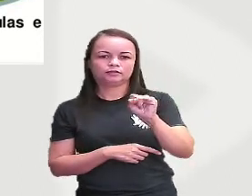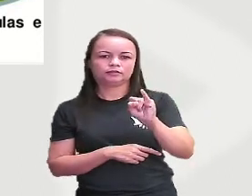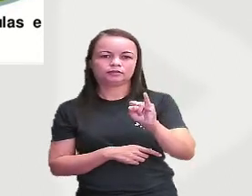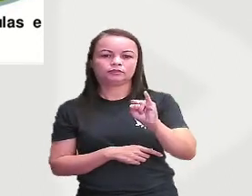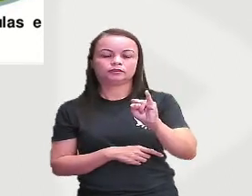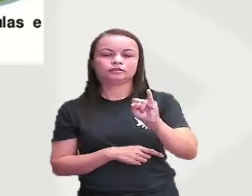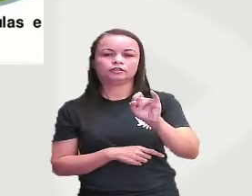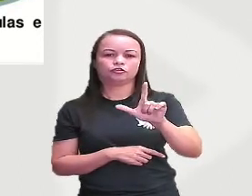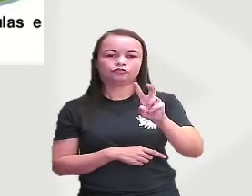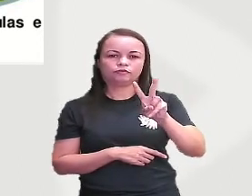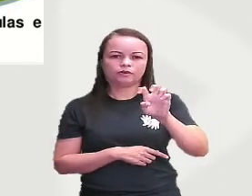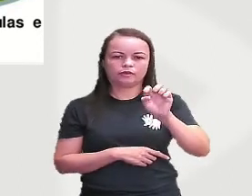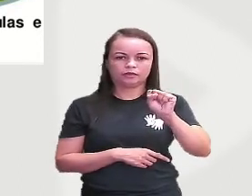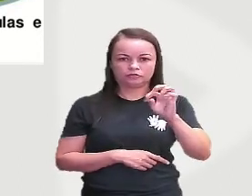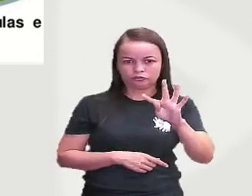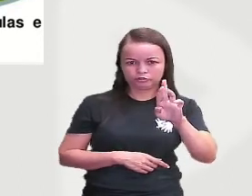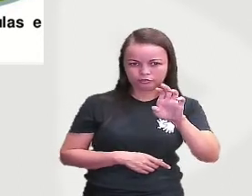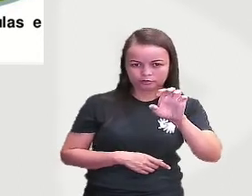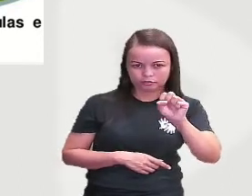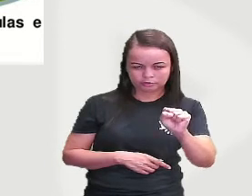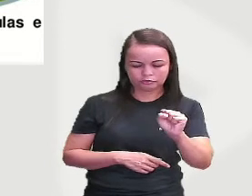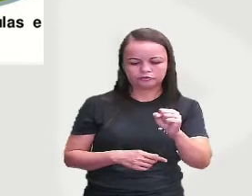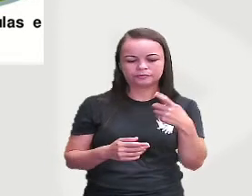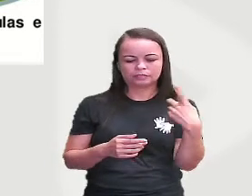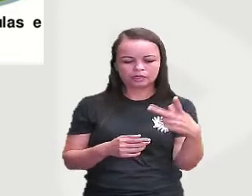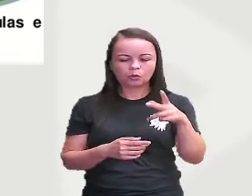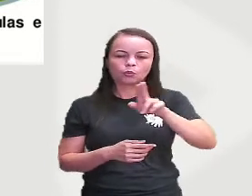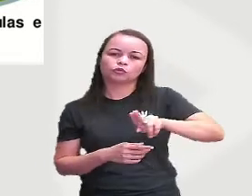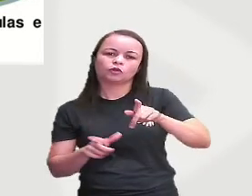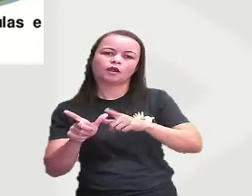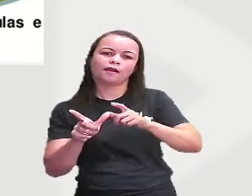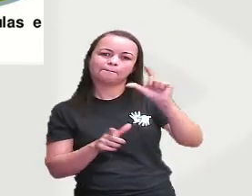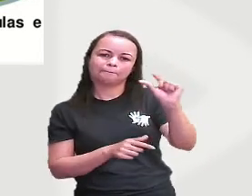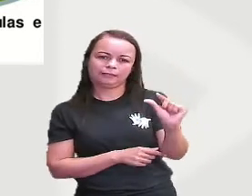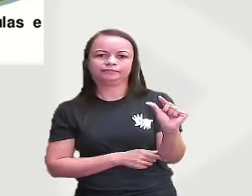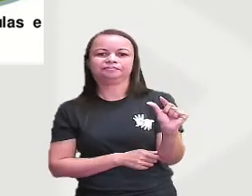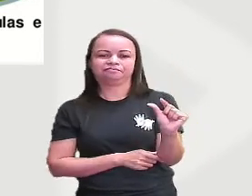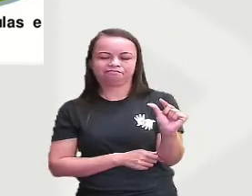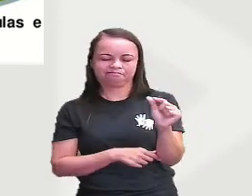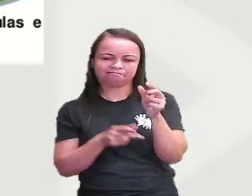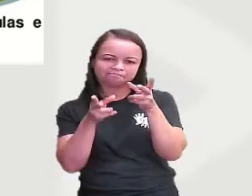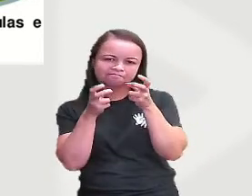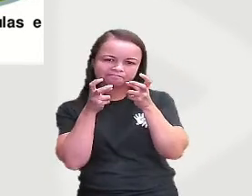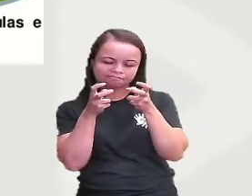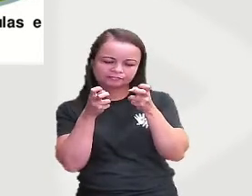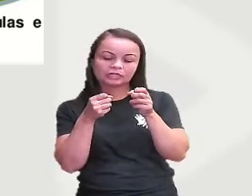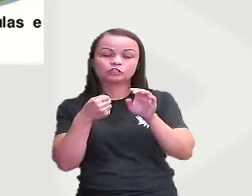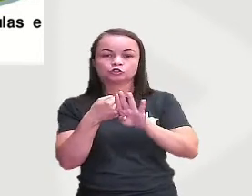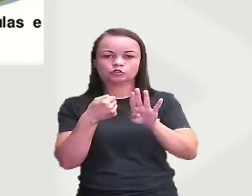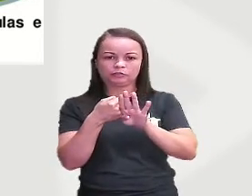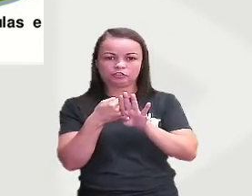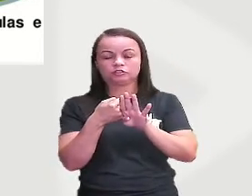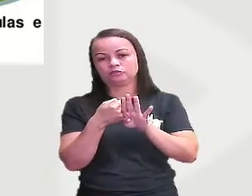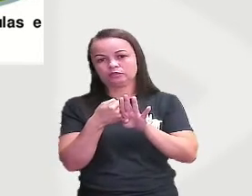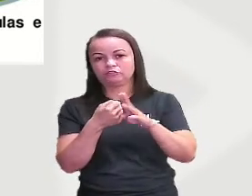silvestres, né? Na palavra silvestre, a gente usou letra minúscula. Percebam, são